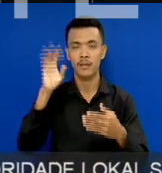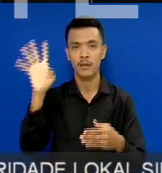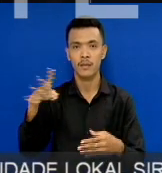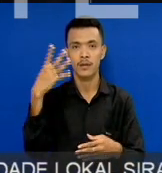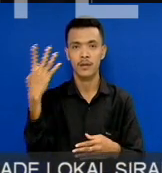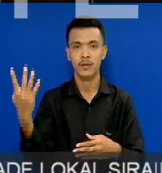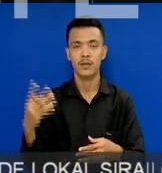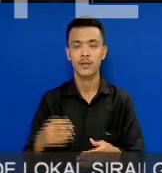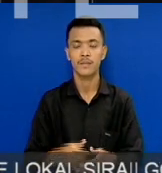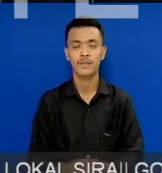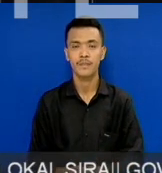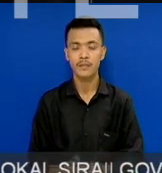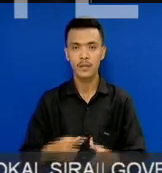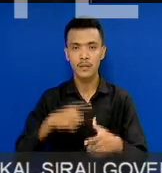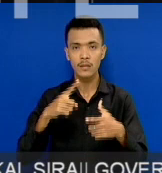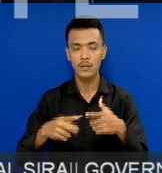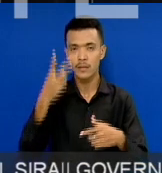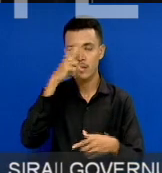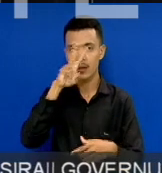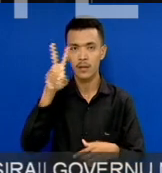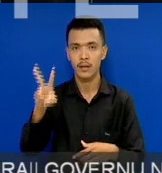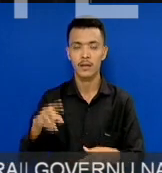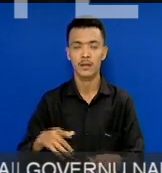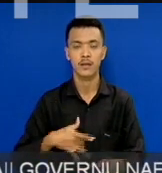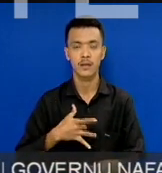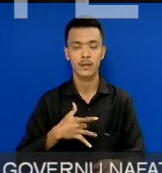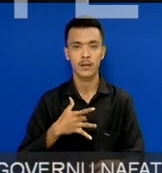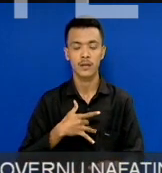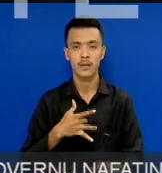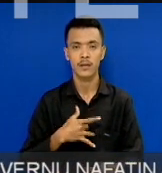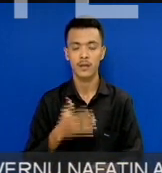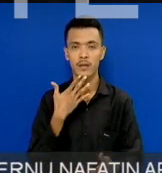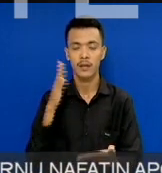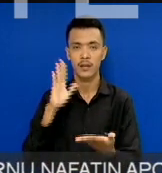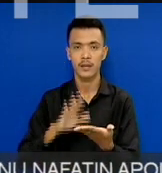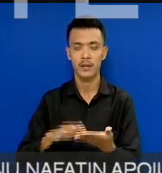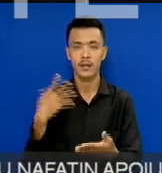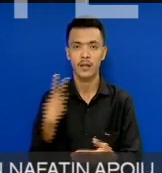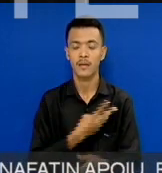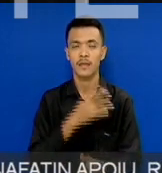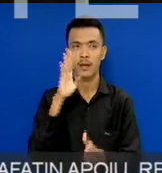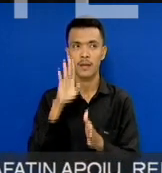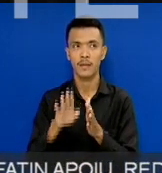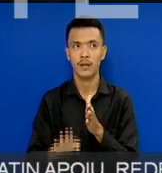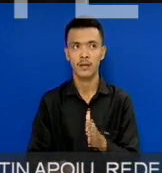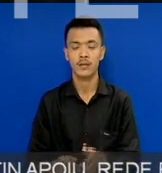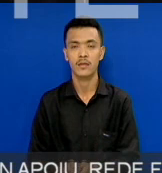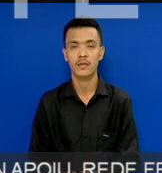$14. Depois, areva pimbeli, quando se ressentir, se lá um dia, canto a mim, minimiza para